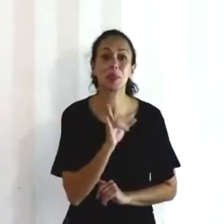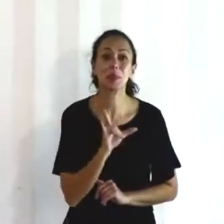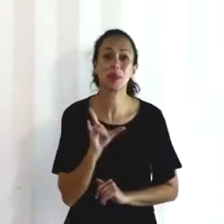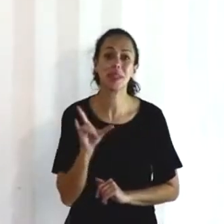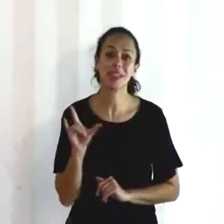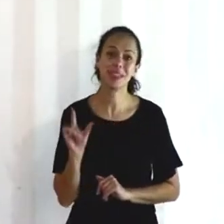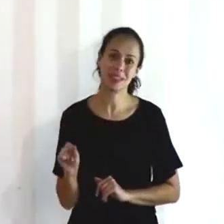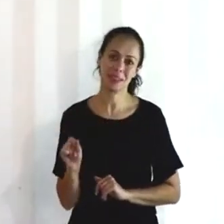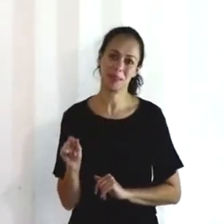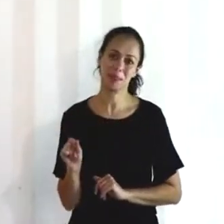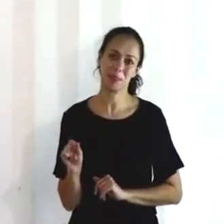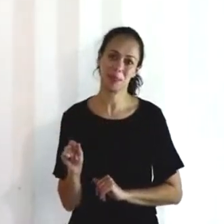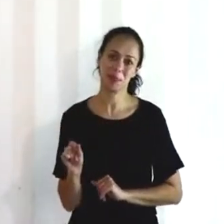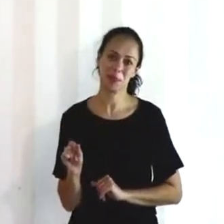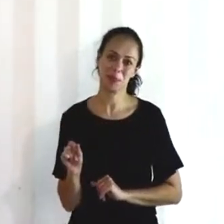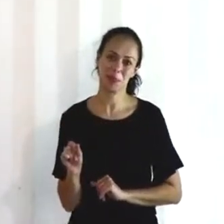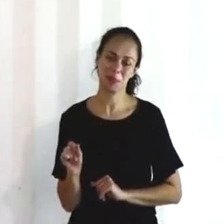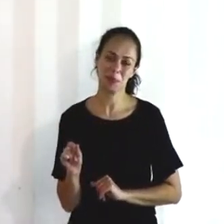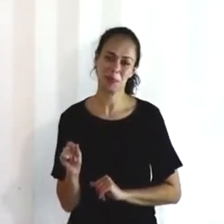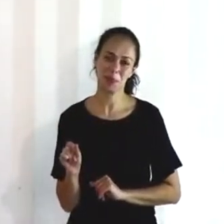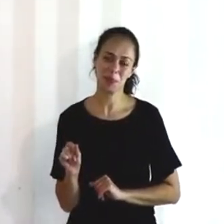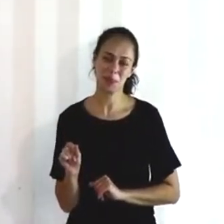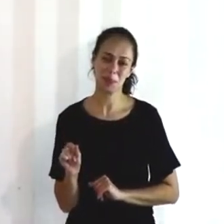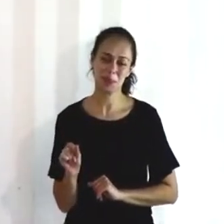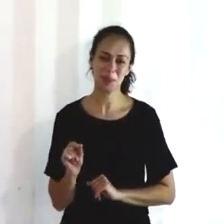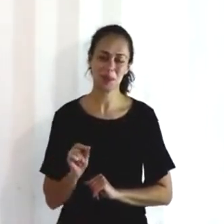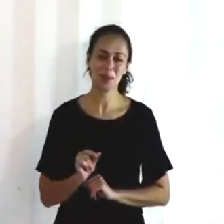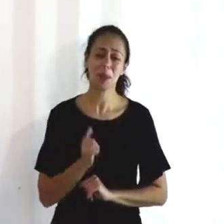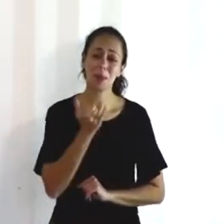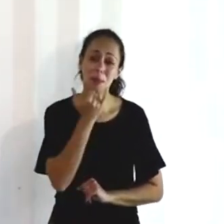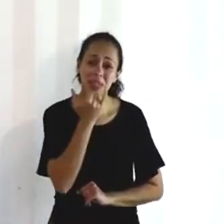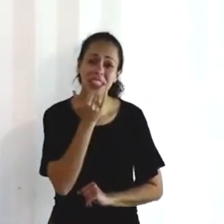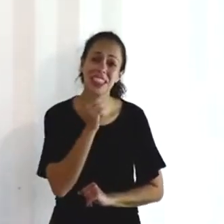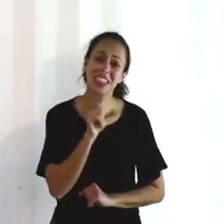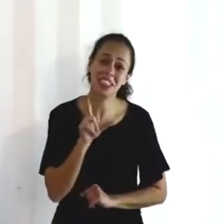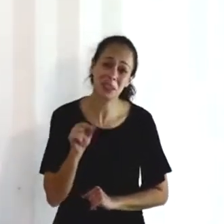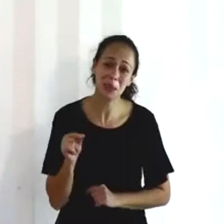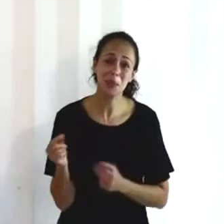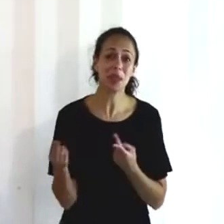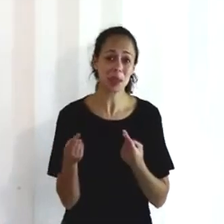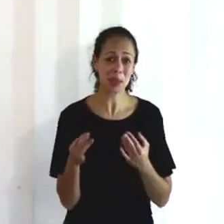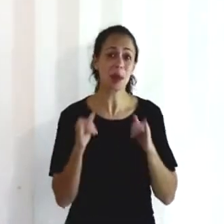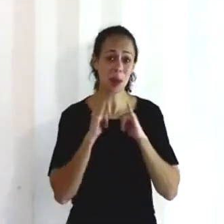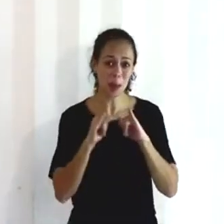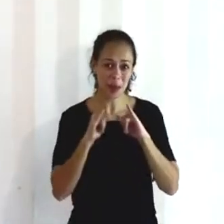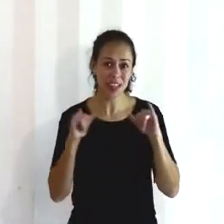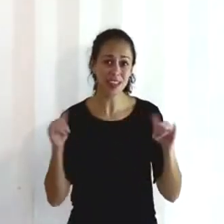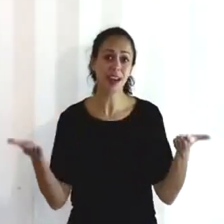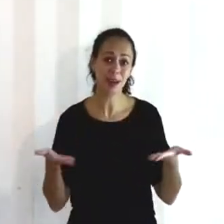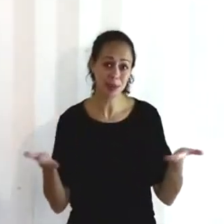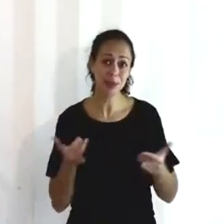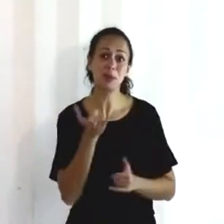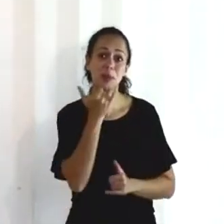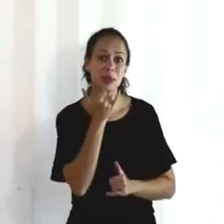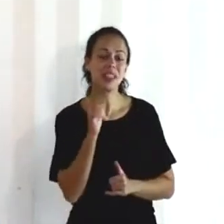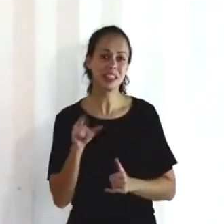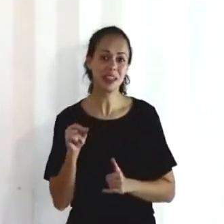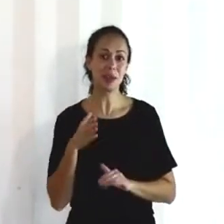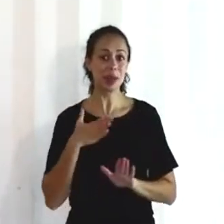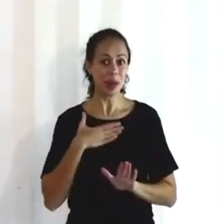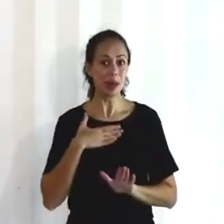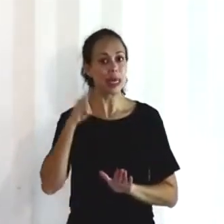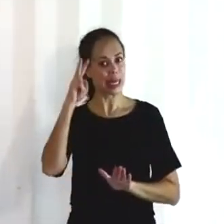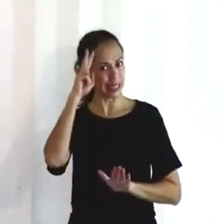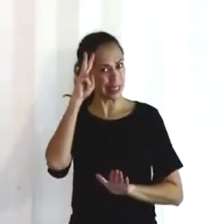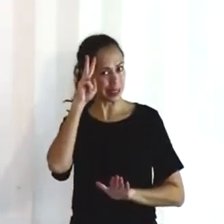fazendo ilustração aqui ao que nós vamos falar nessa noite. Me perdoem, prometo tentar não me esquecer,